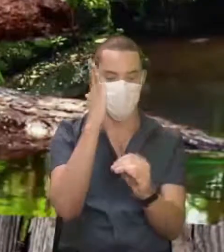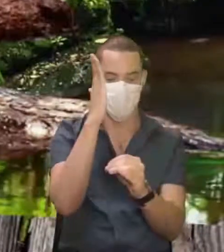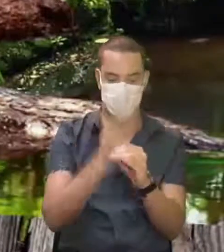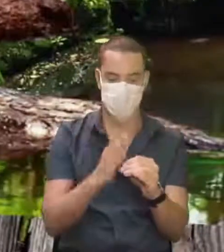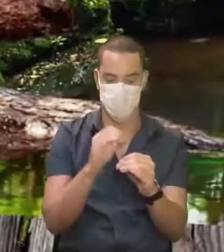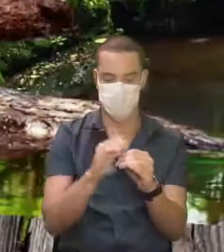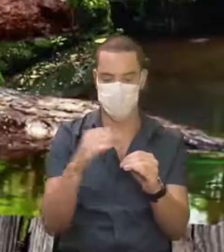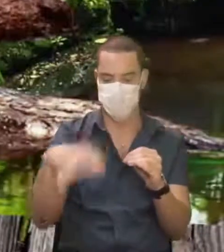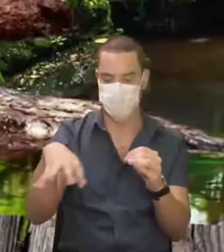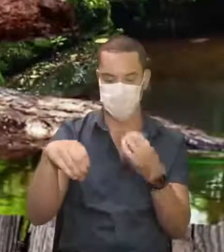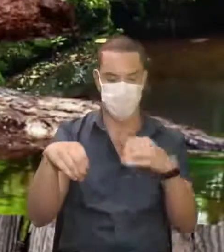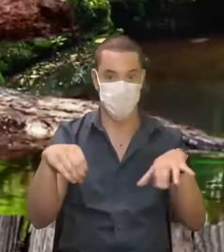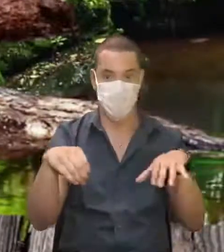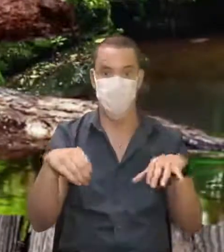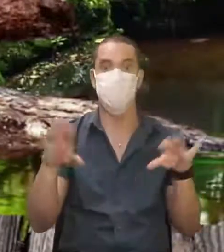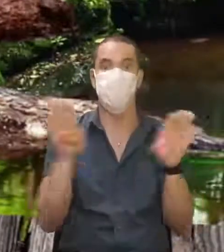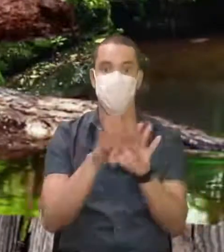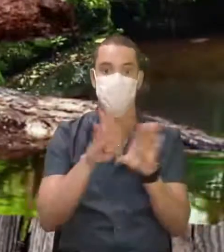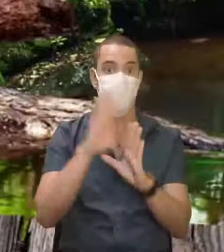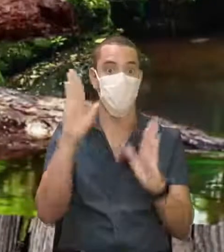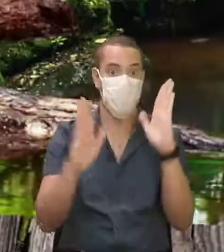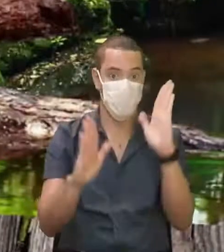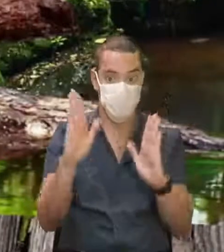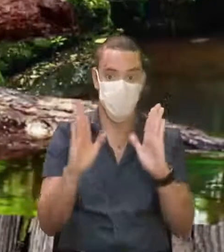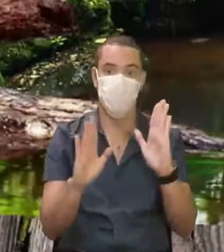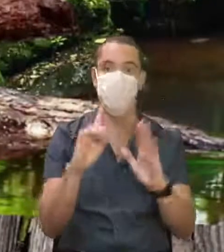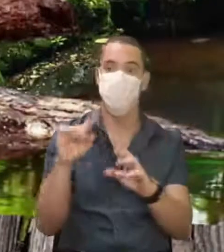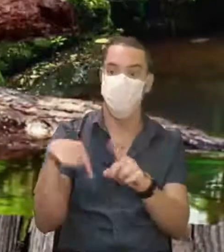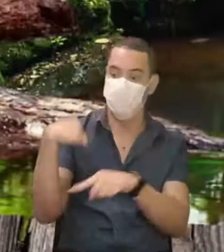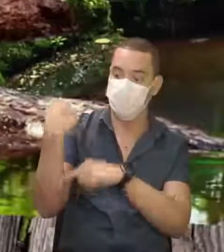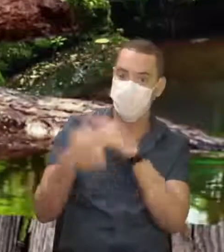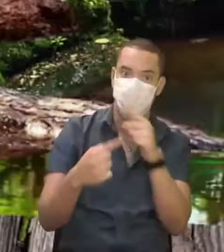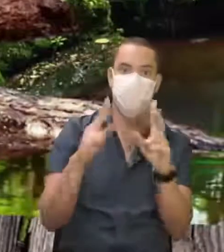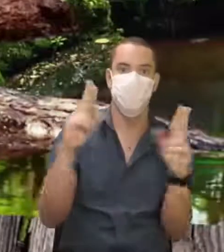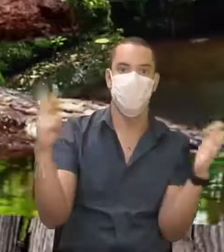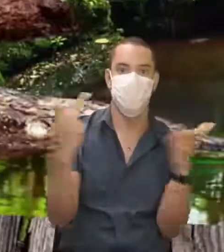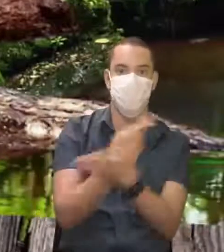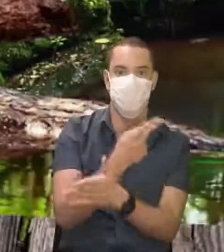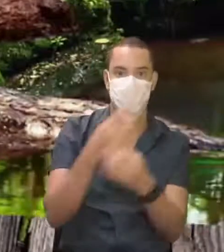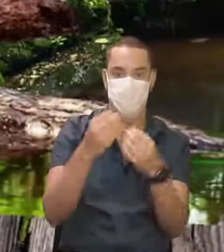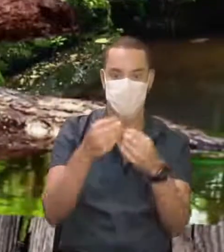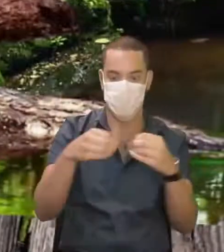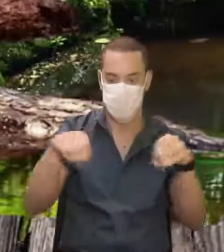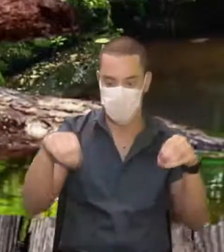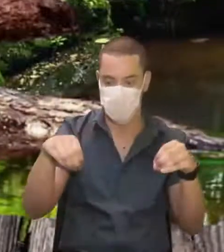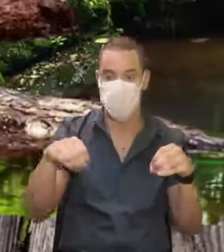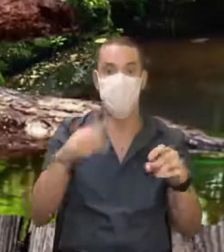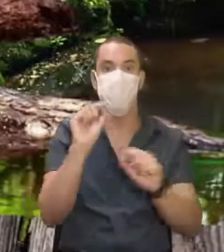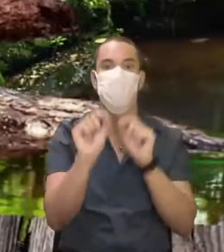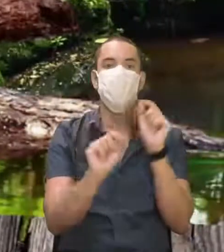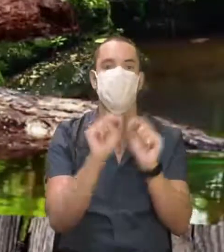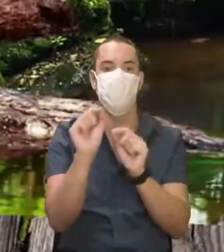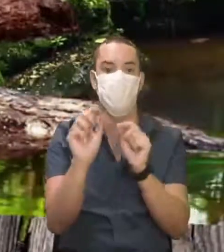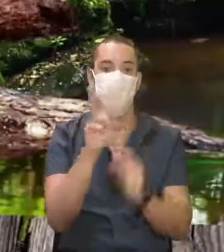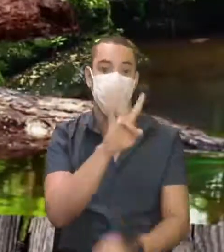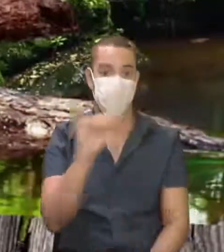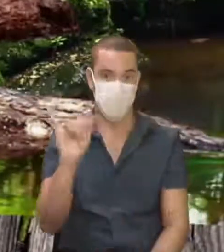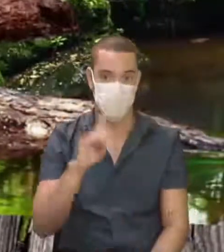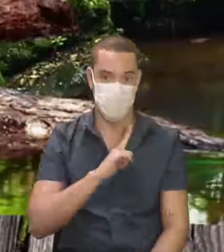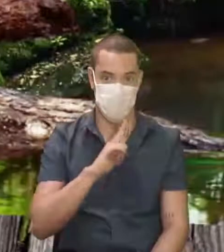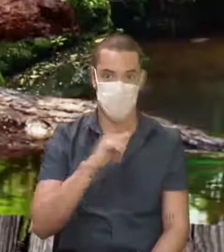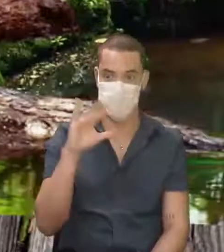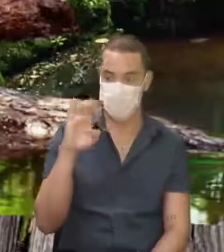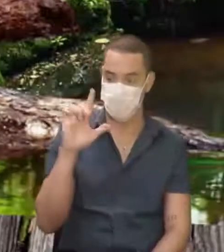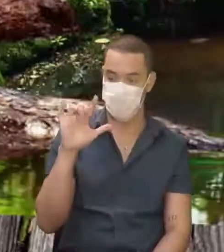da intéfase. E esse período, aí, logo como aconteceu a divisão celular, a célula, ela vai ter um